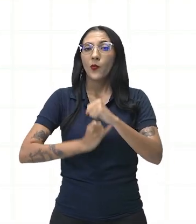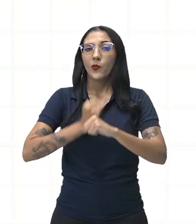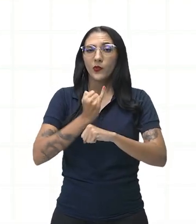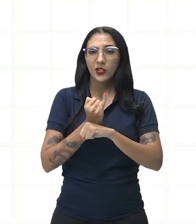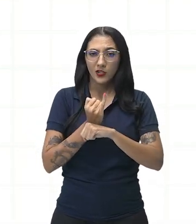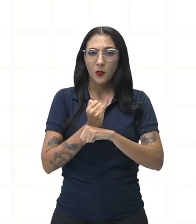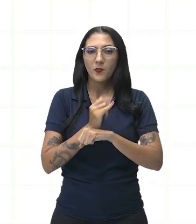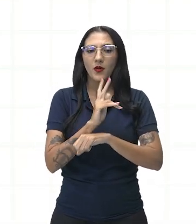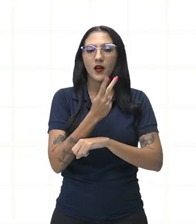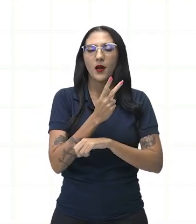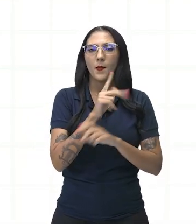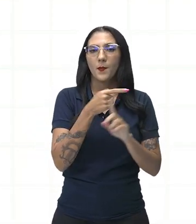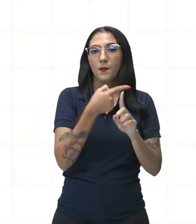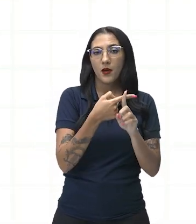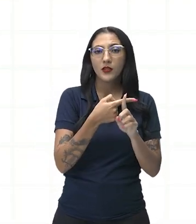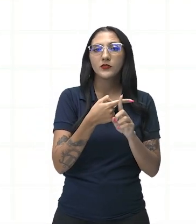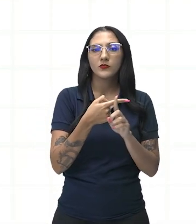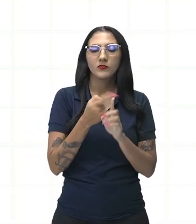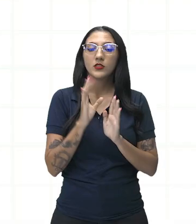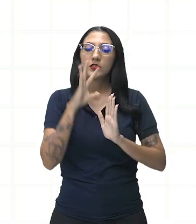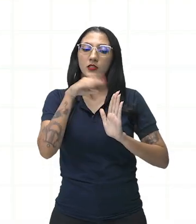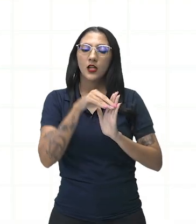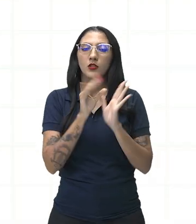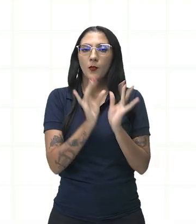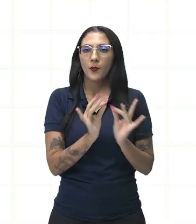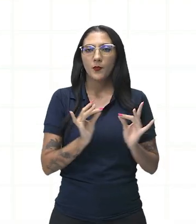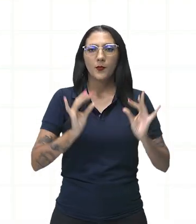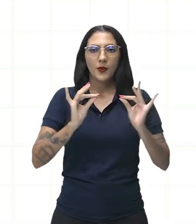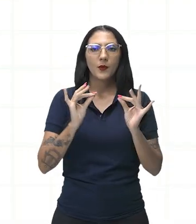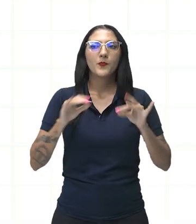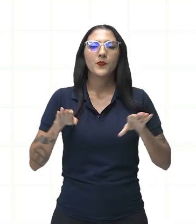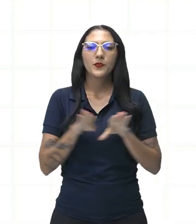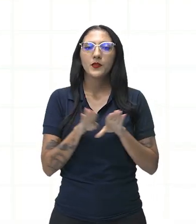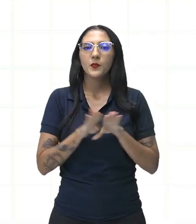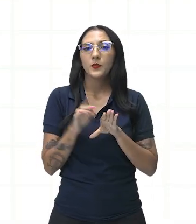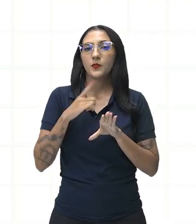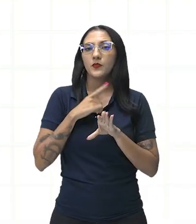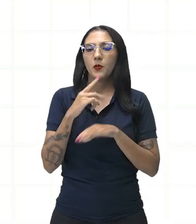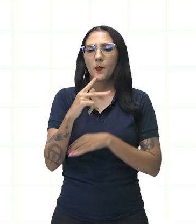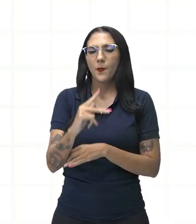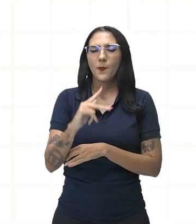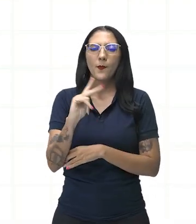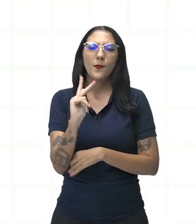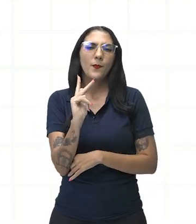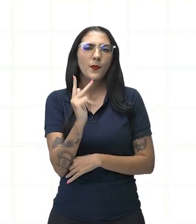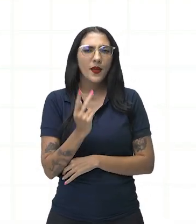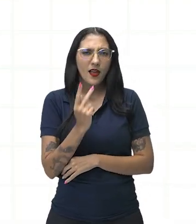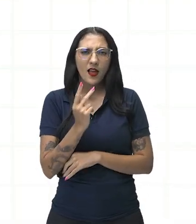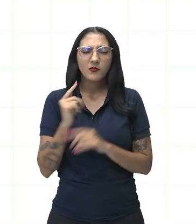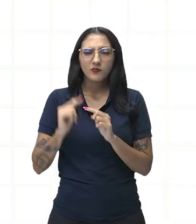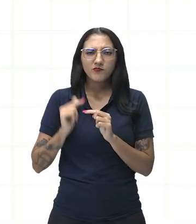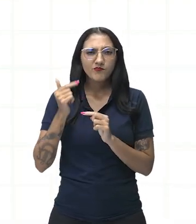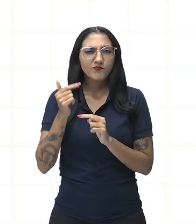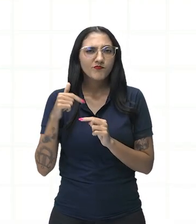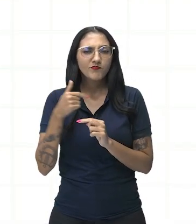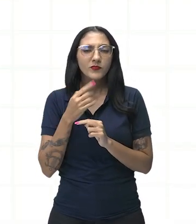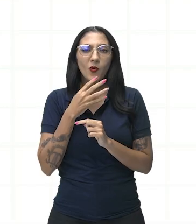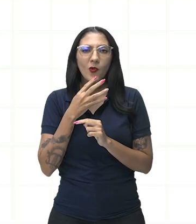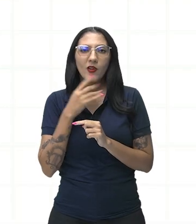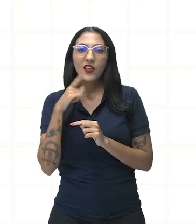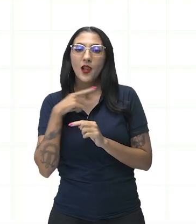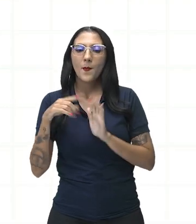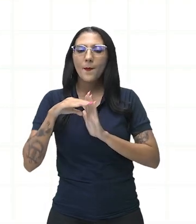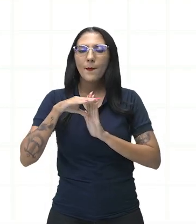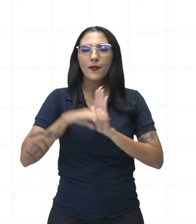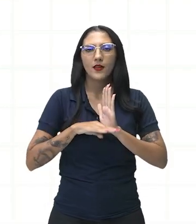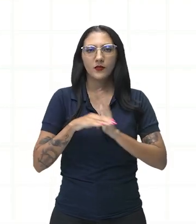podem perceber, em solução aquosa, resultando em um pH, que falaremos um pouco mais adiante, menor que 7,